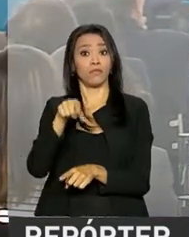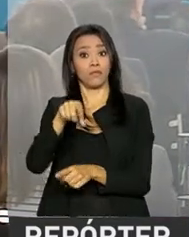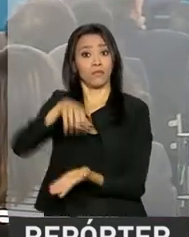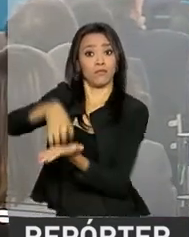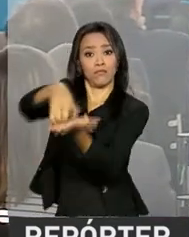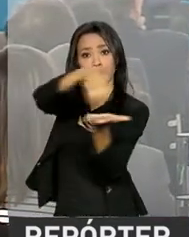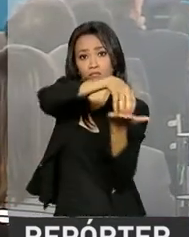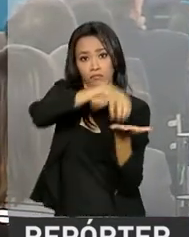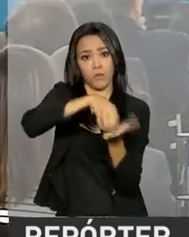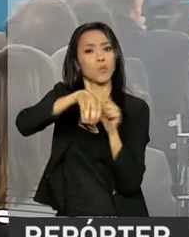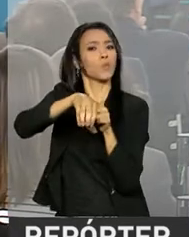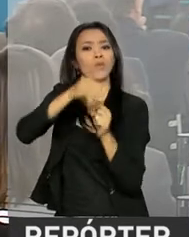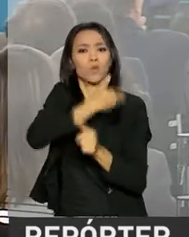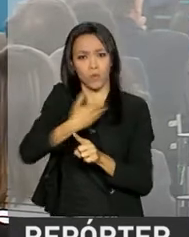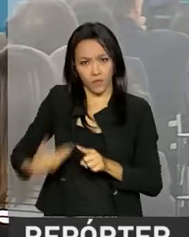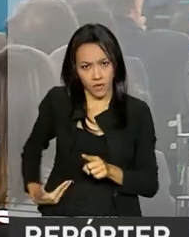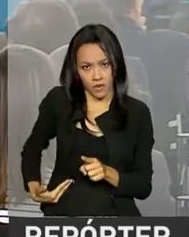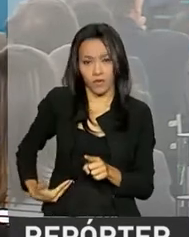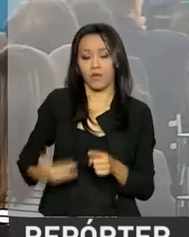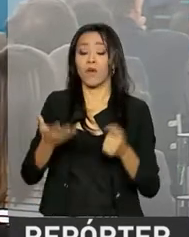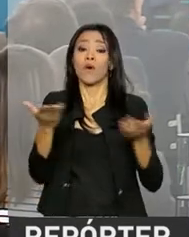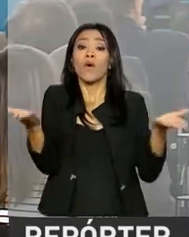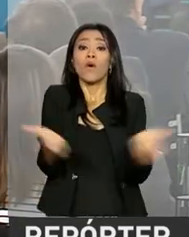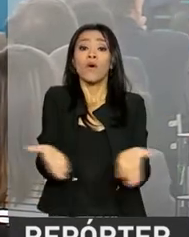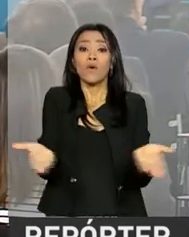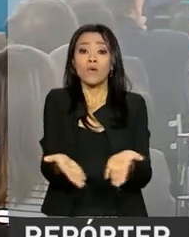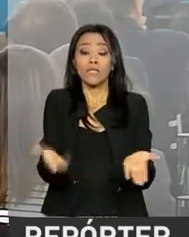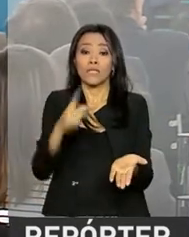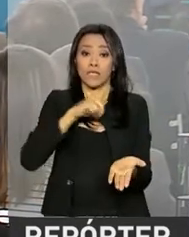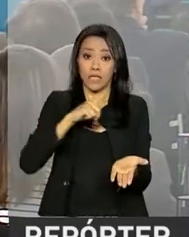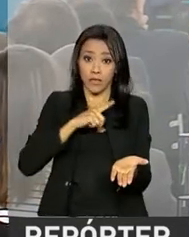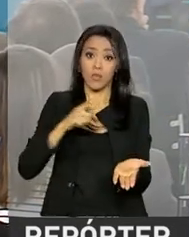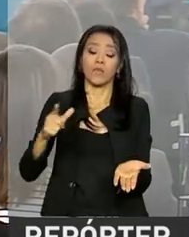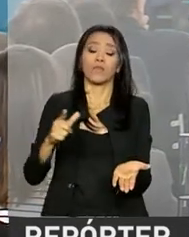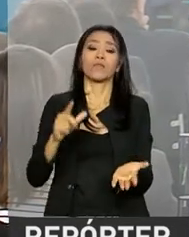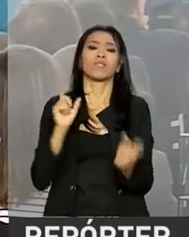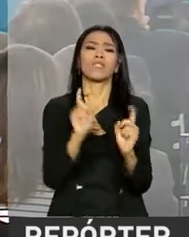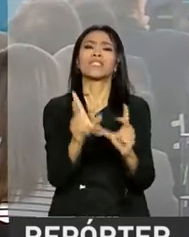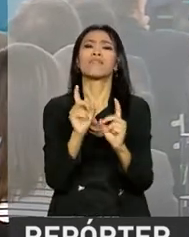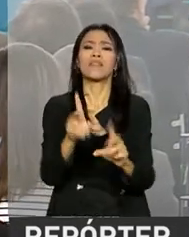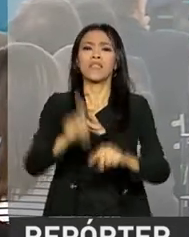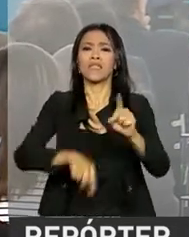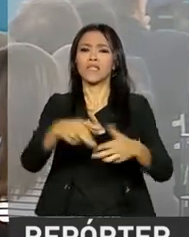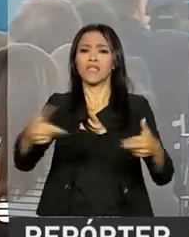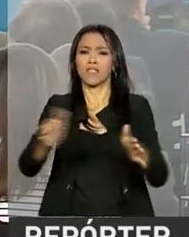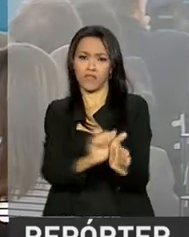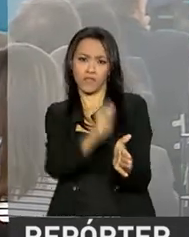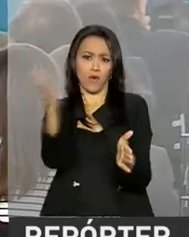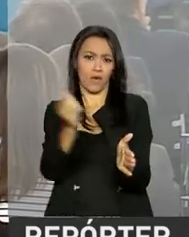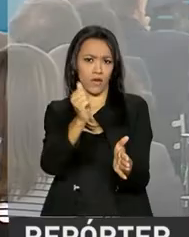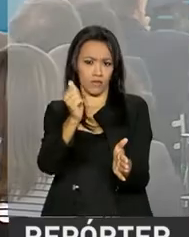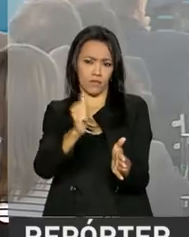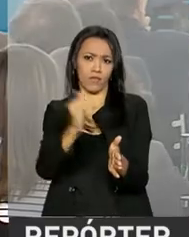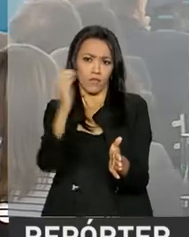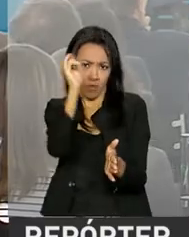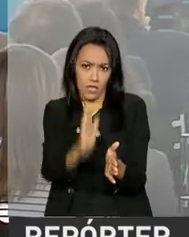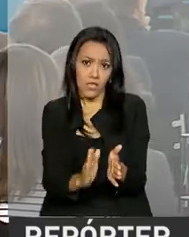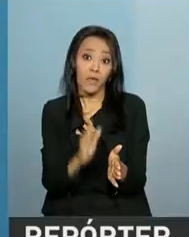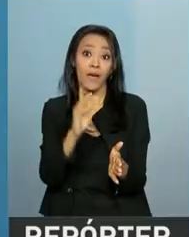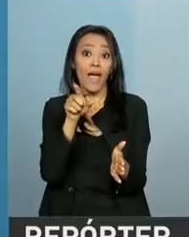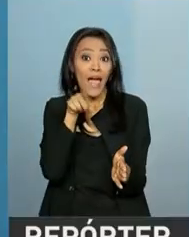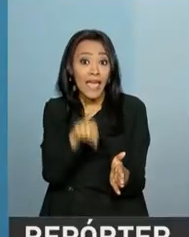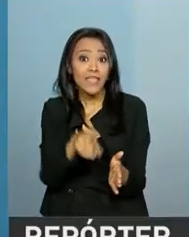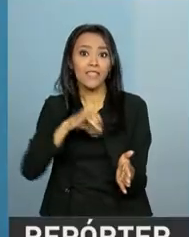E nós temos hoje, no comércio exterior, um importante vetor